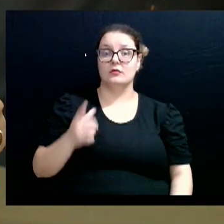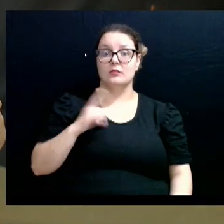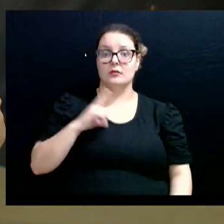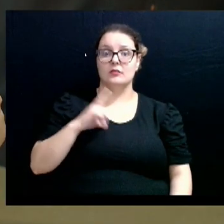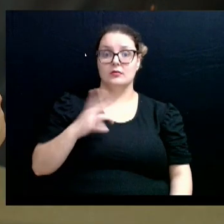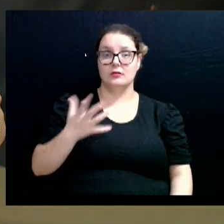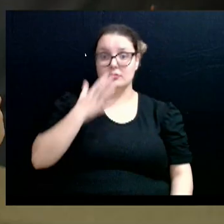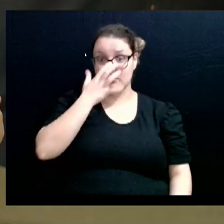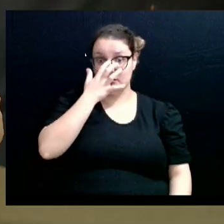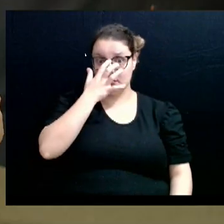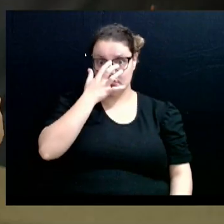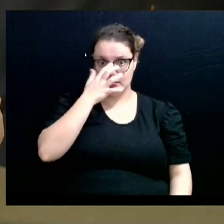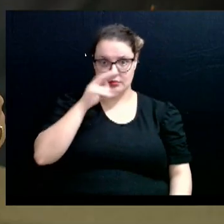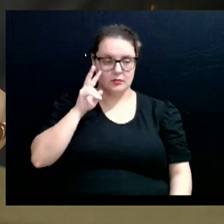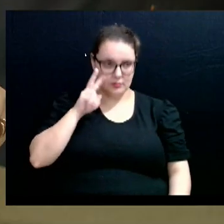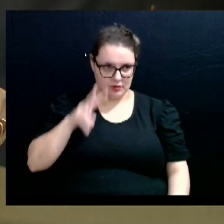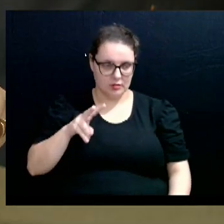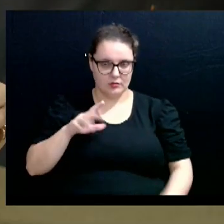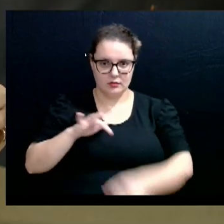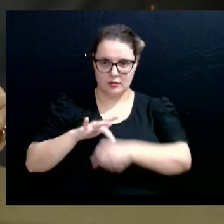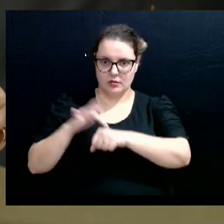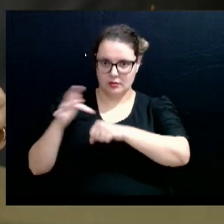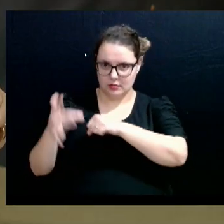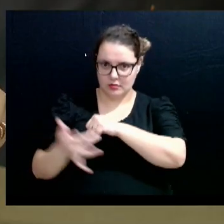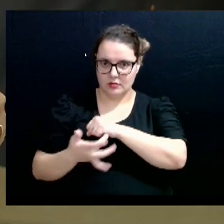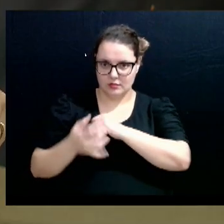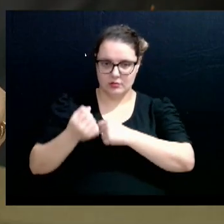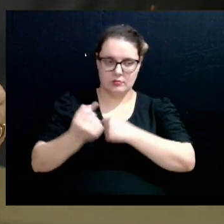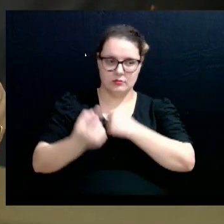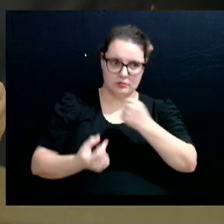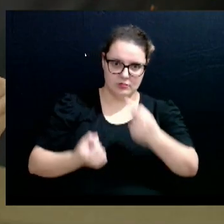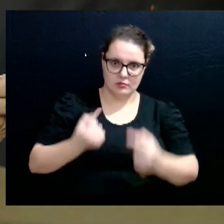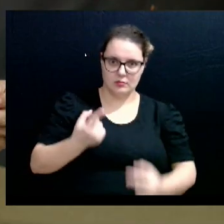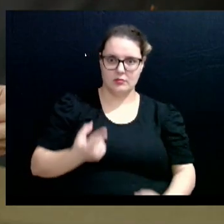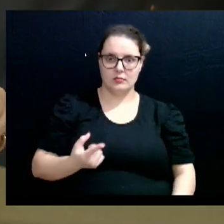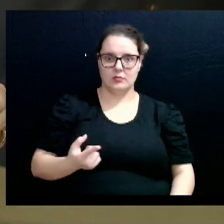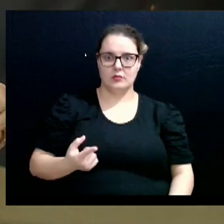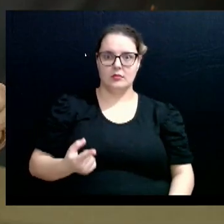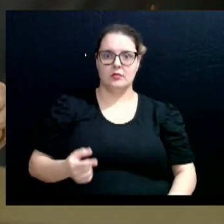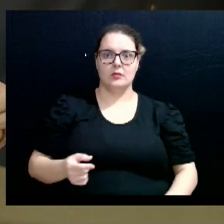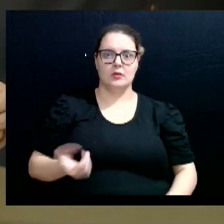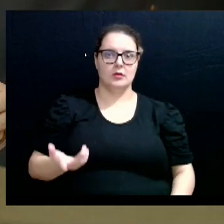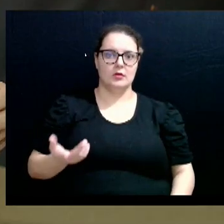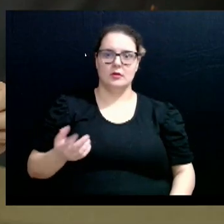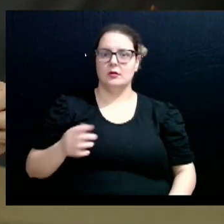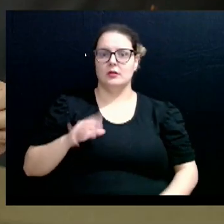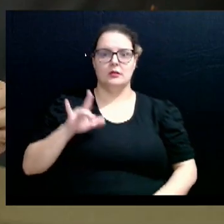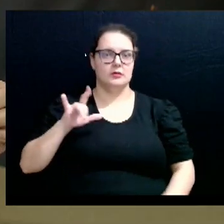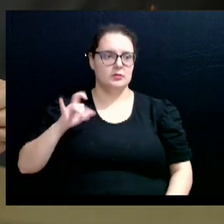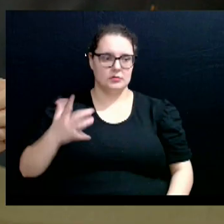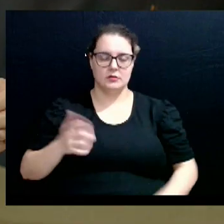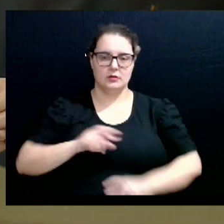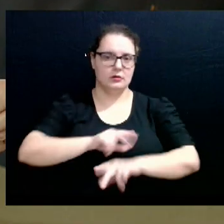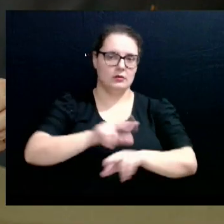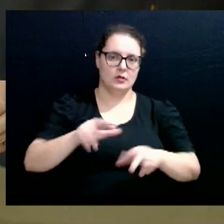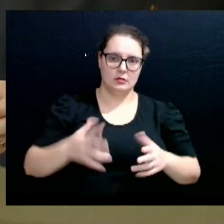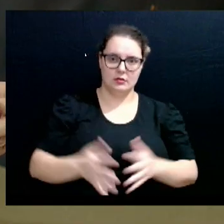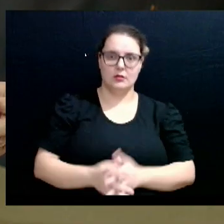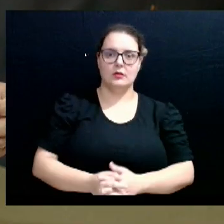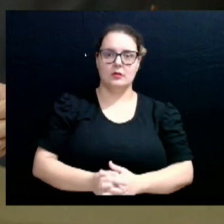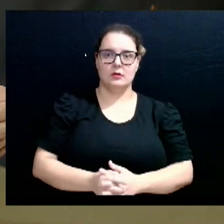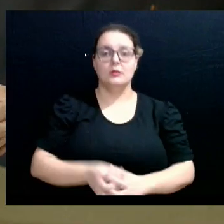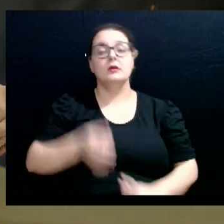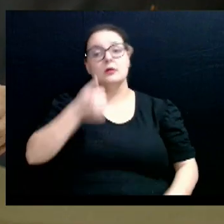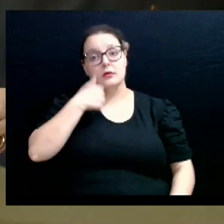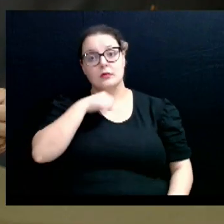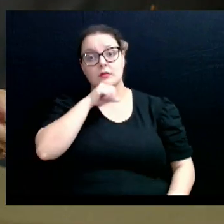redes sociais, eu encontrei algumas páginas, né, Instagrams, enfim, de mães que cuidam, né,